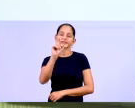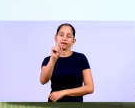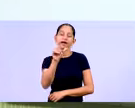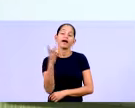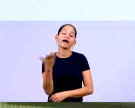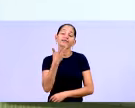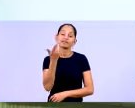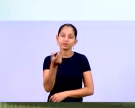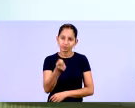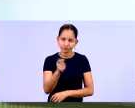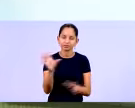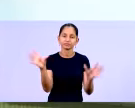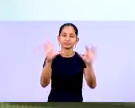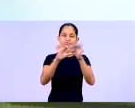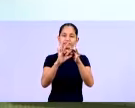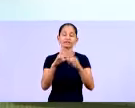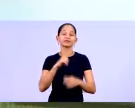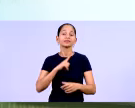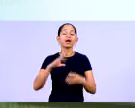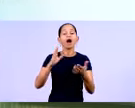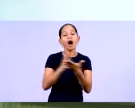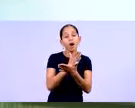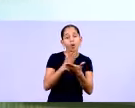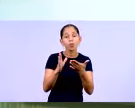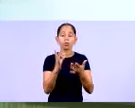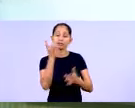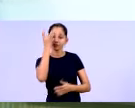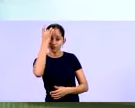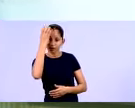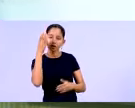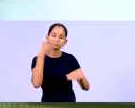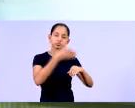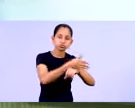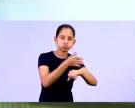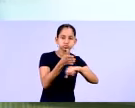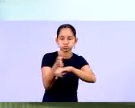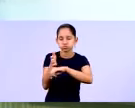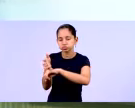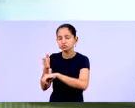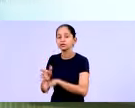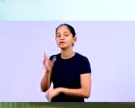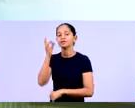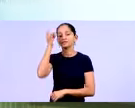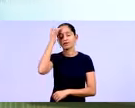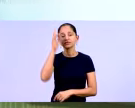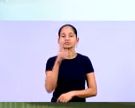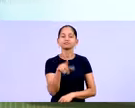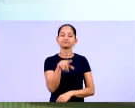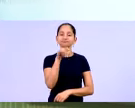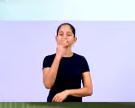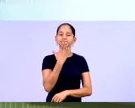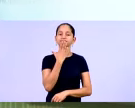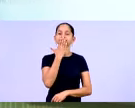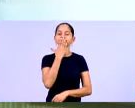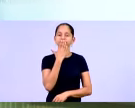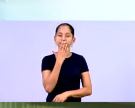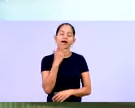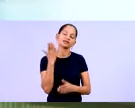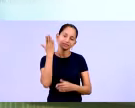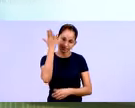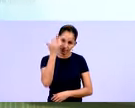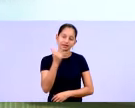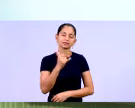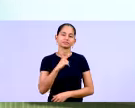ela traz alternativas para que as MEs e EPPs tenham preferência na hora de ser contratada.